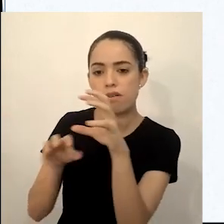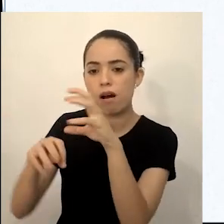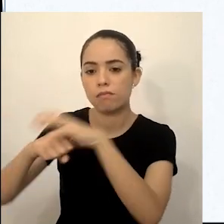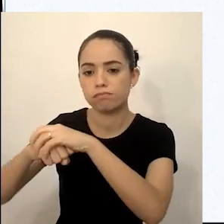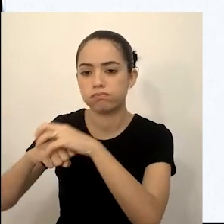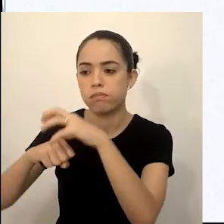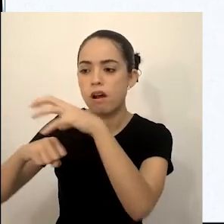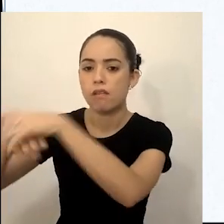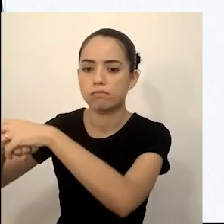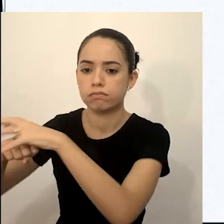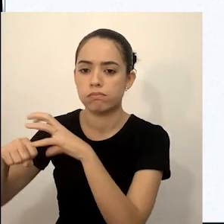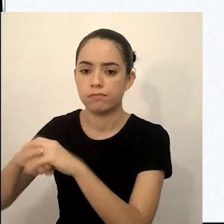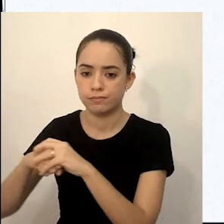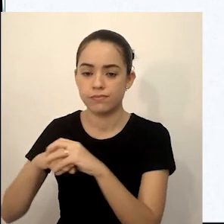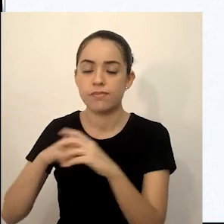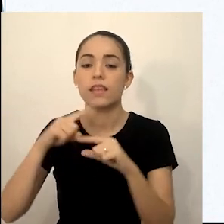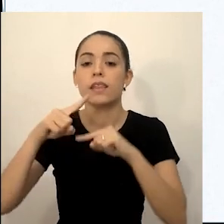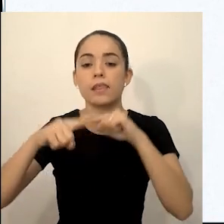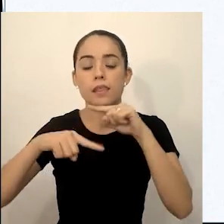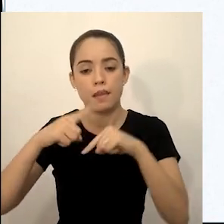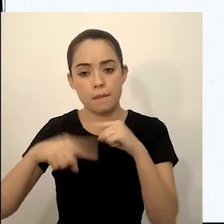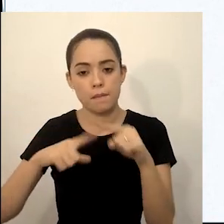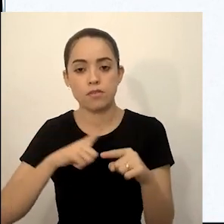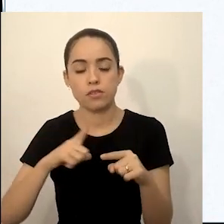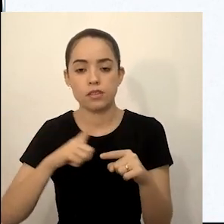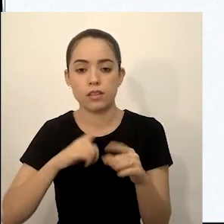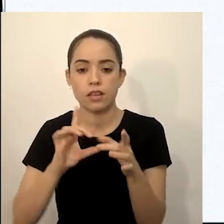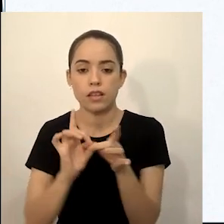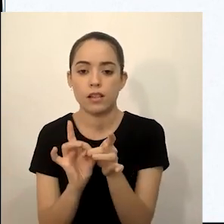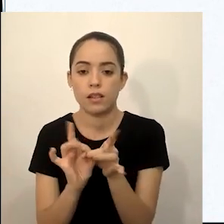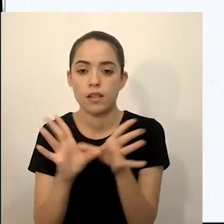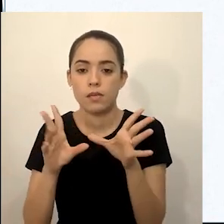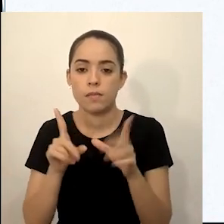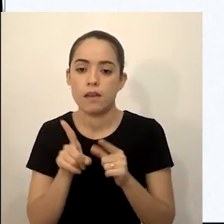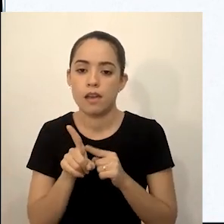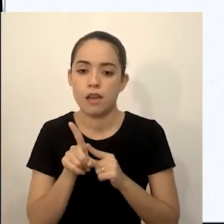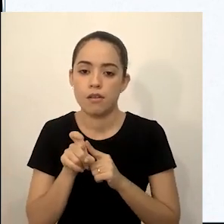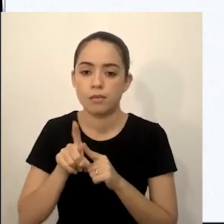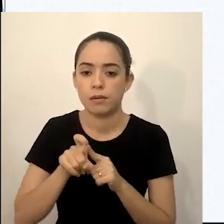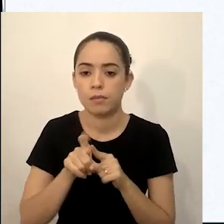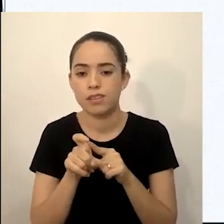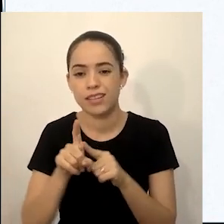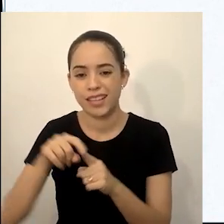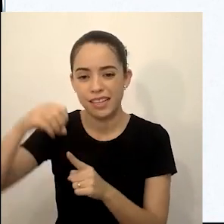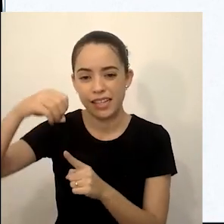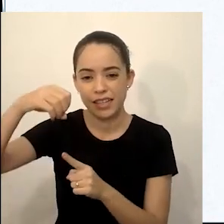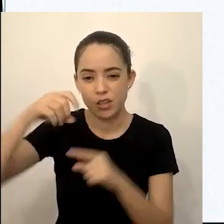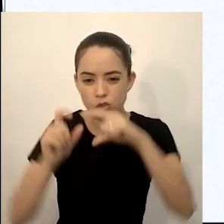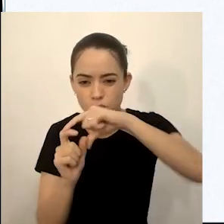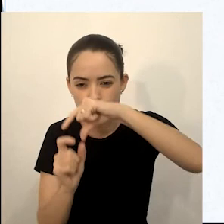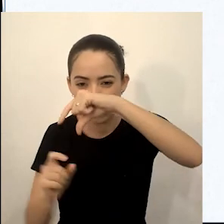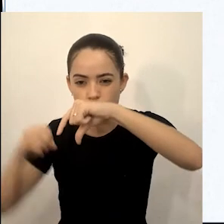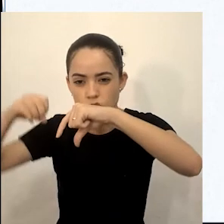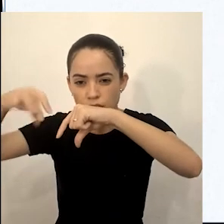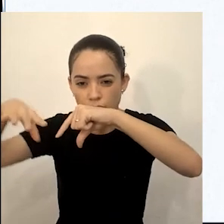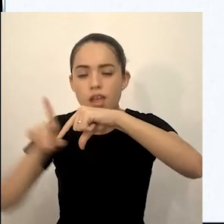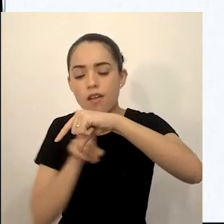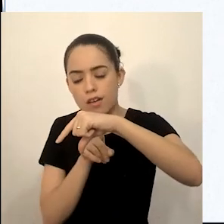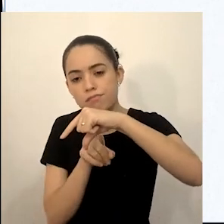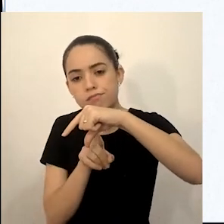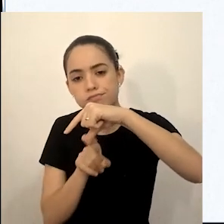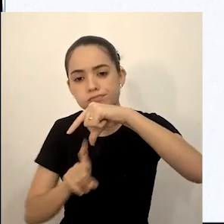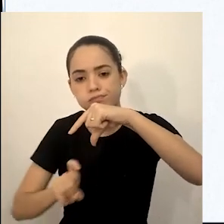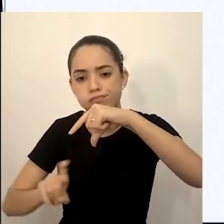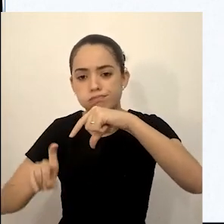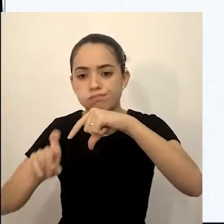Ao final, haverá a liberação dos espermatozoides na luz do